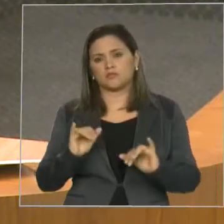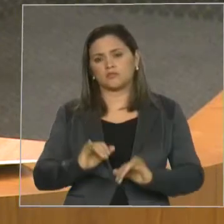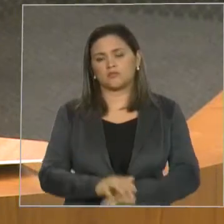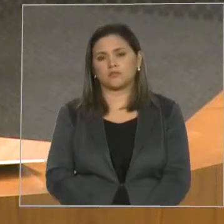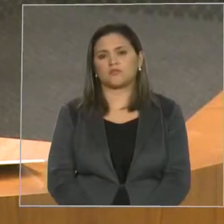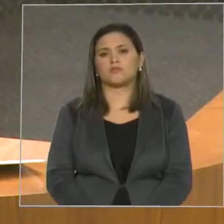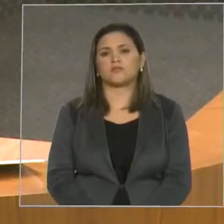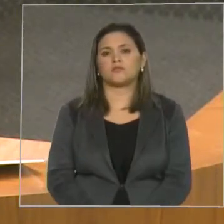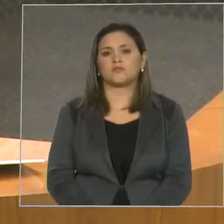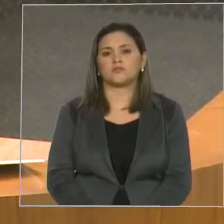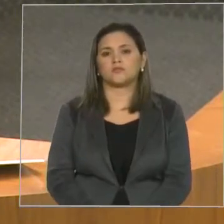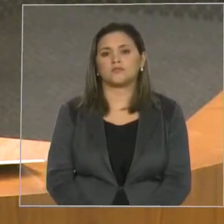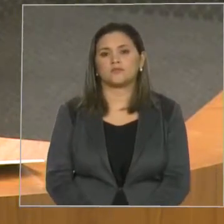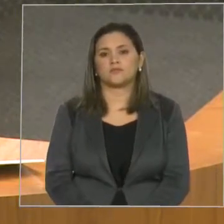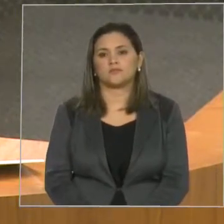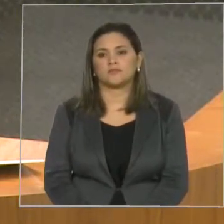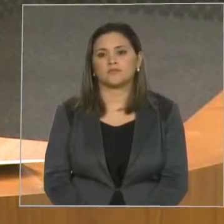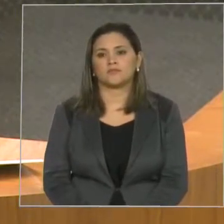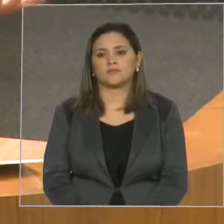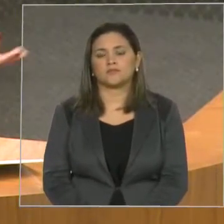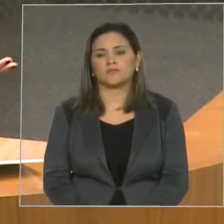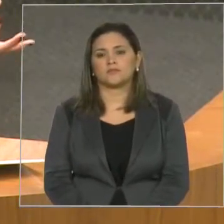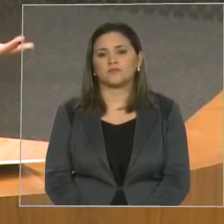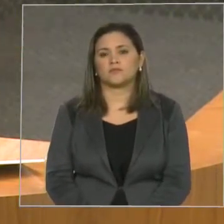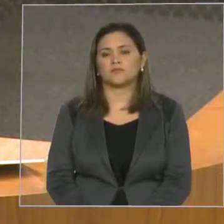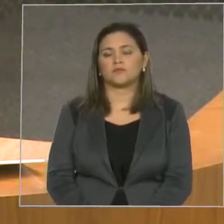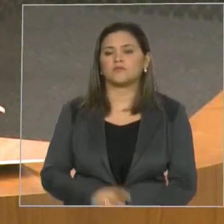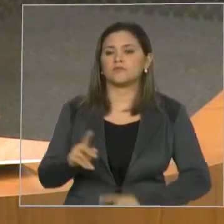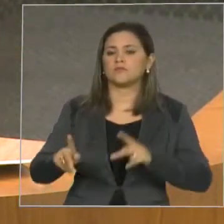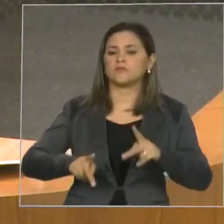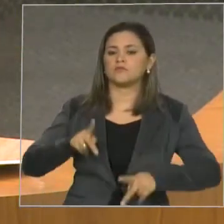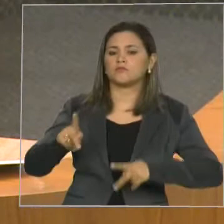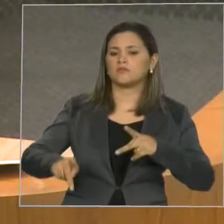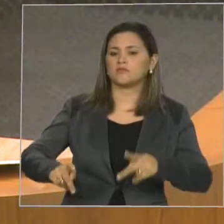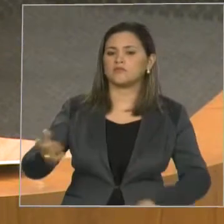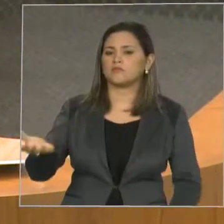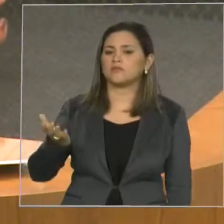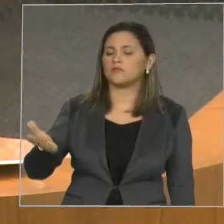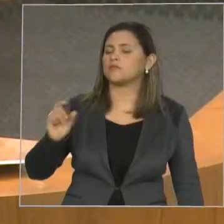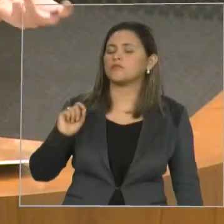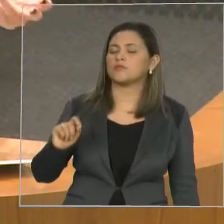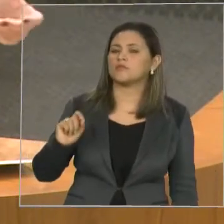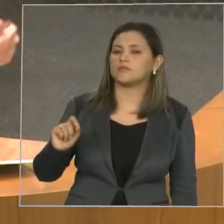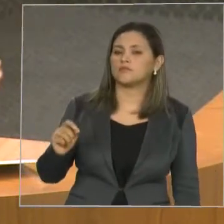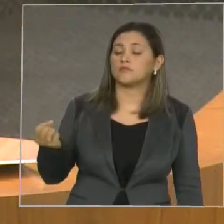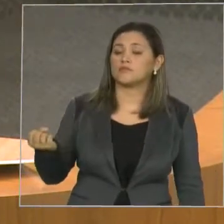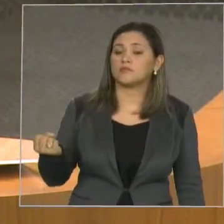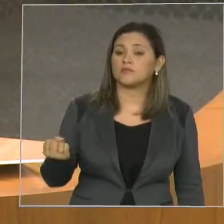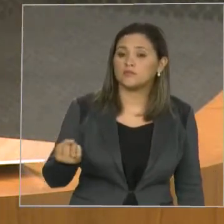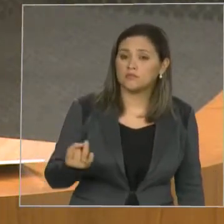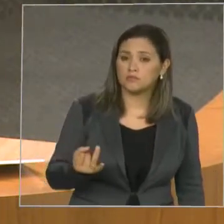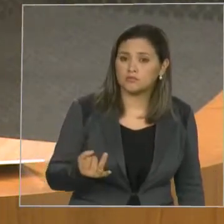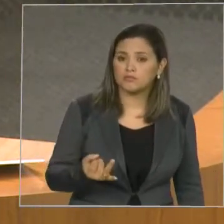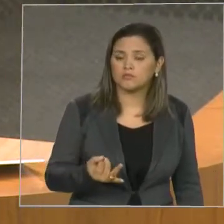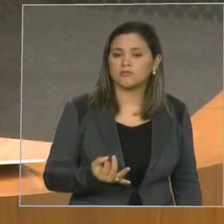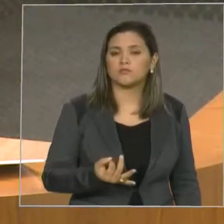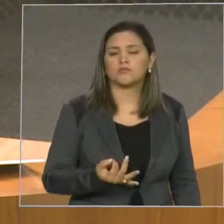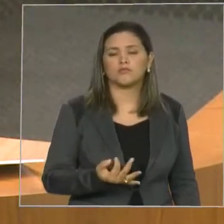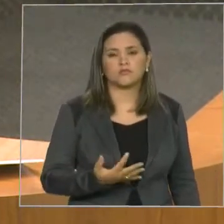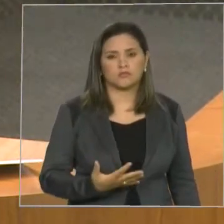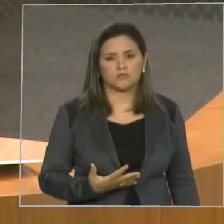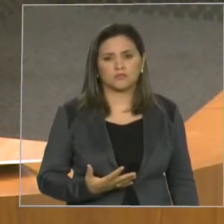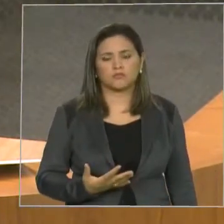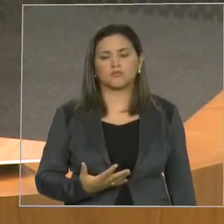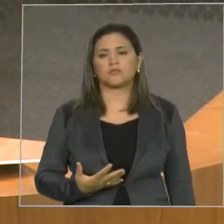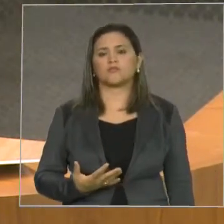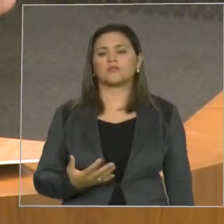que eu quero que sejam divulgadas? O que é que a população também quer que seja divulgado? A quantidade de autuações de trânsito